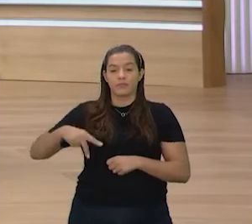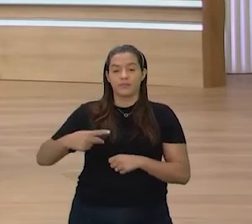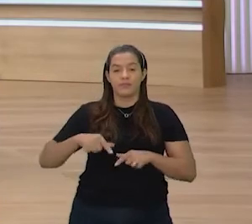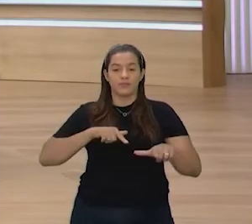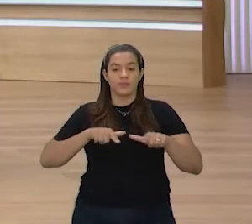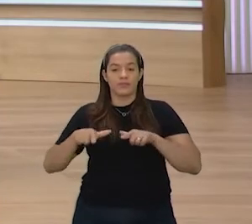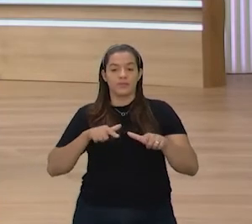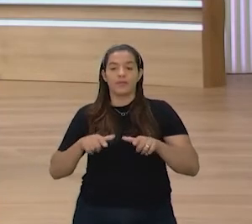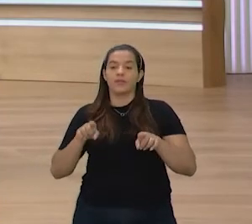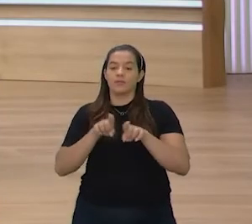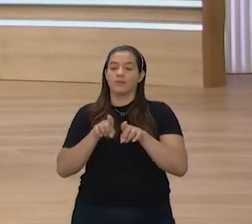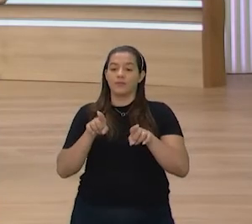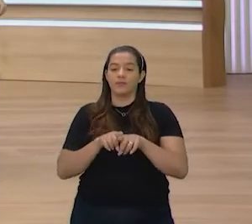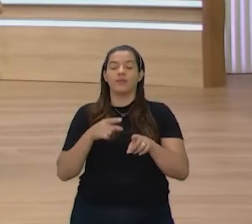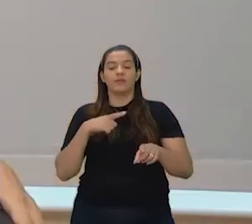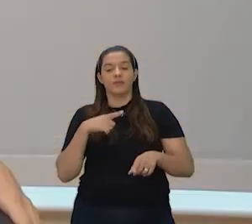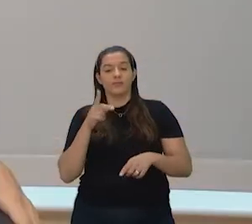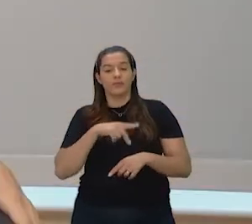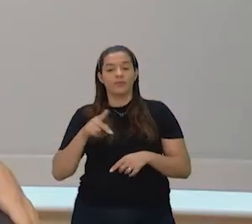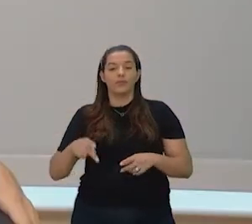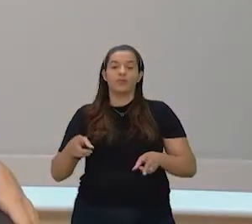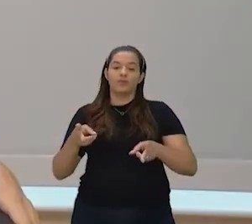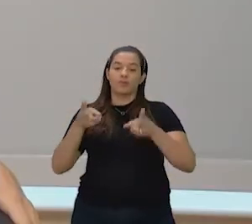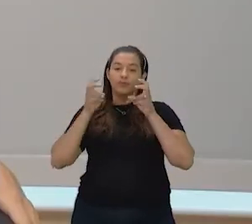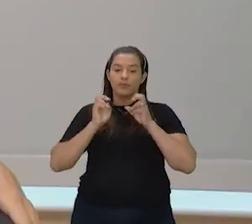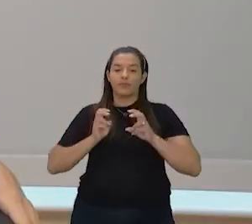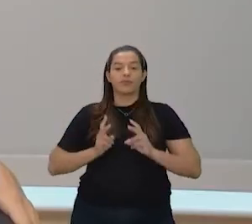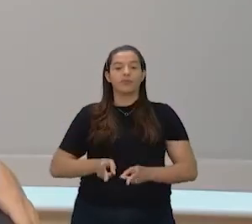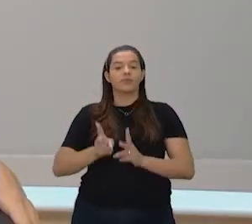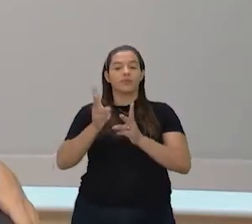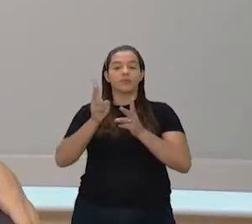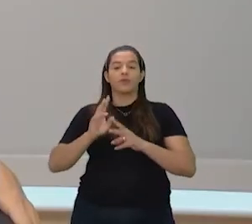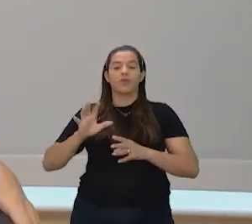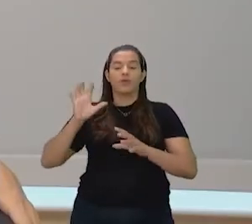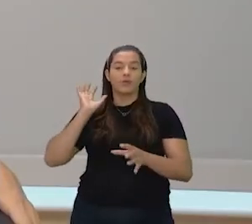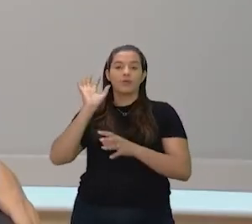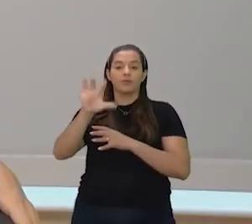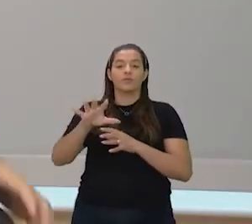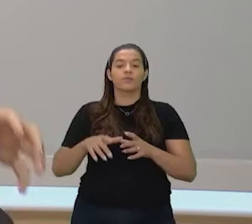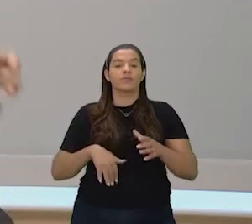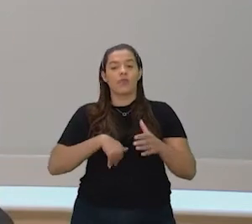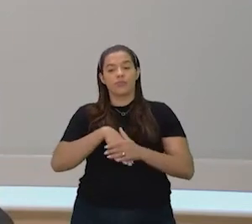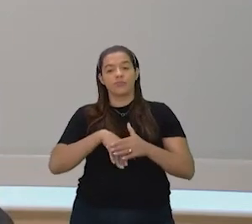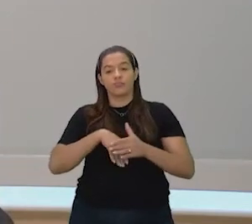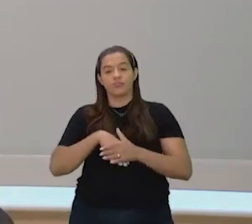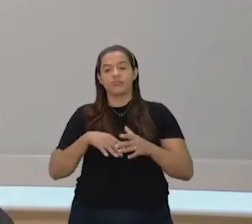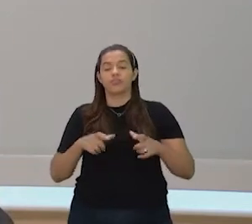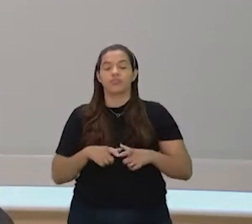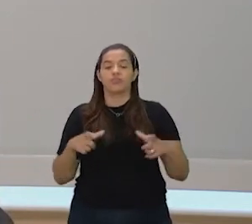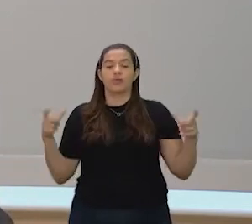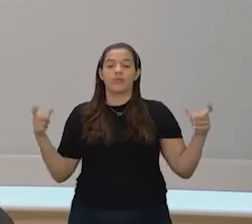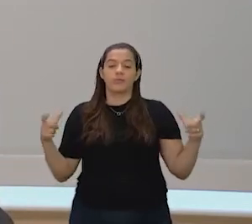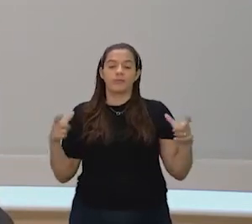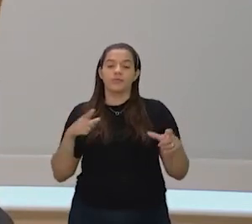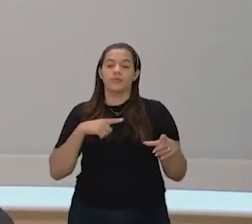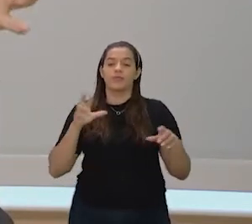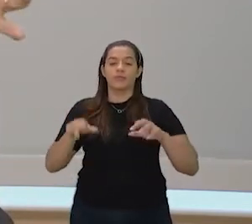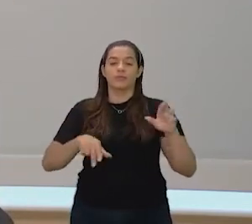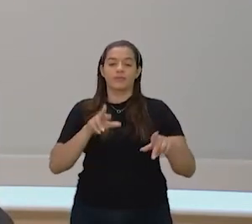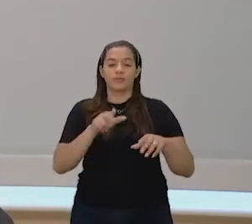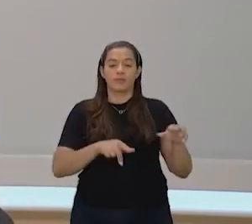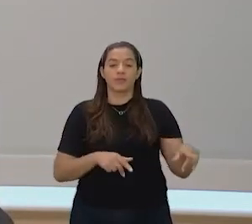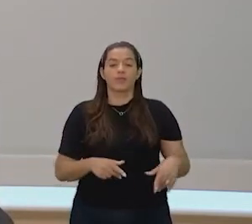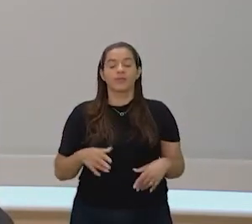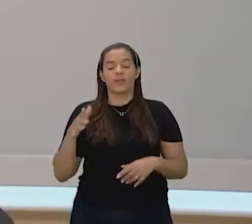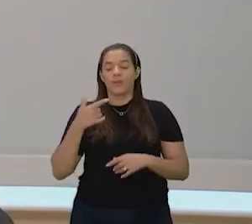enquanto professora, eu também percebo que na escola ainda é o futebol, apesar de ter aumentado a variedade de esportes. A gente